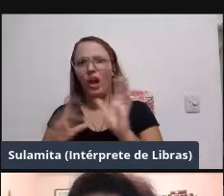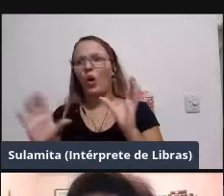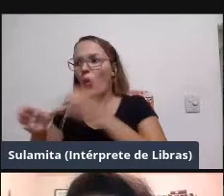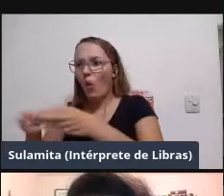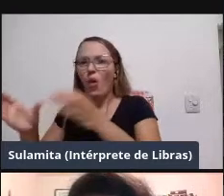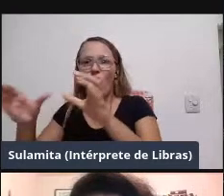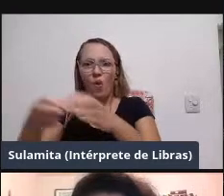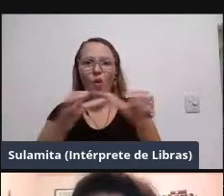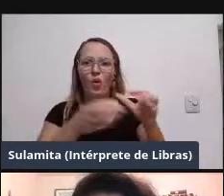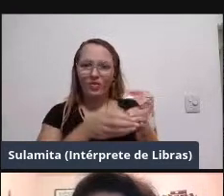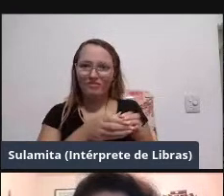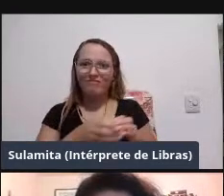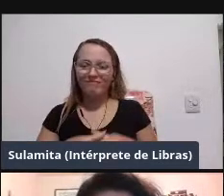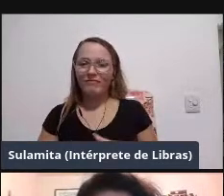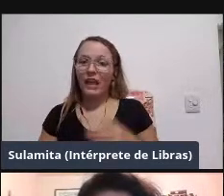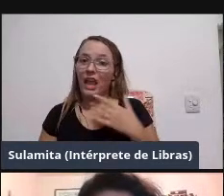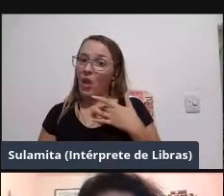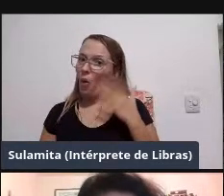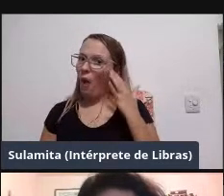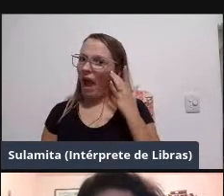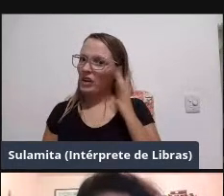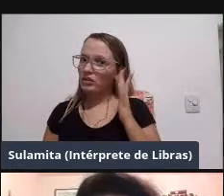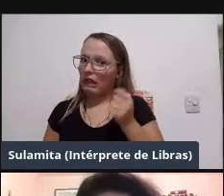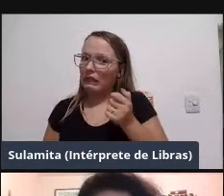que eu acho que não vai dar tempo de falar de tudo.